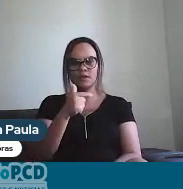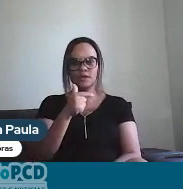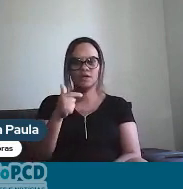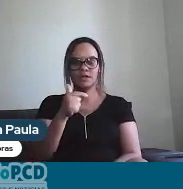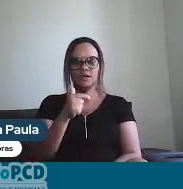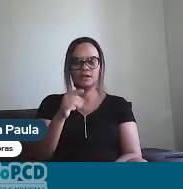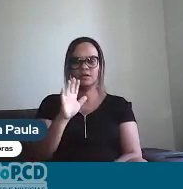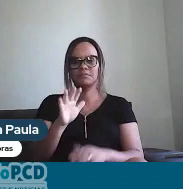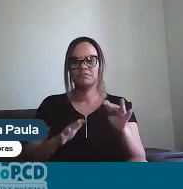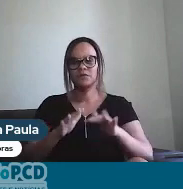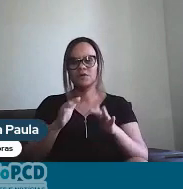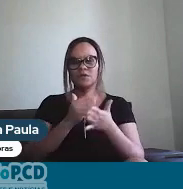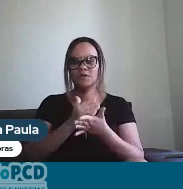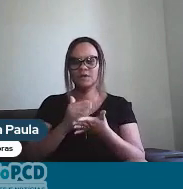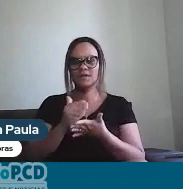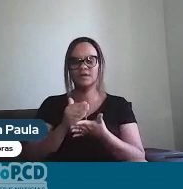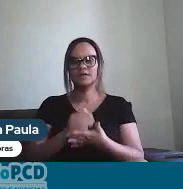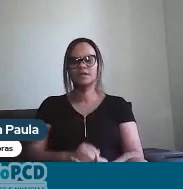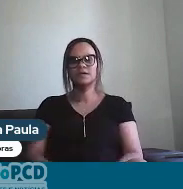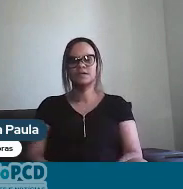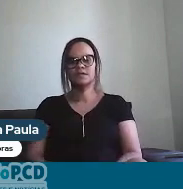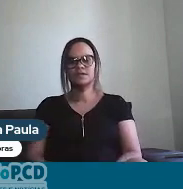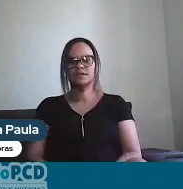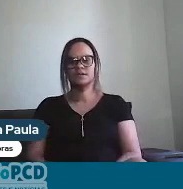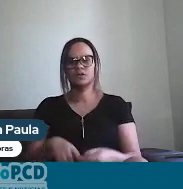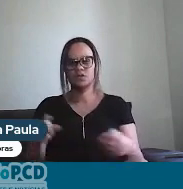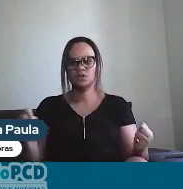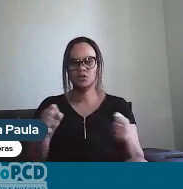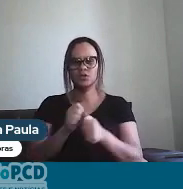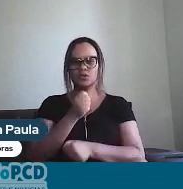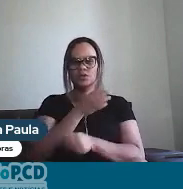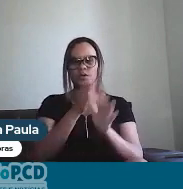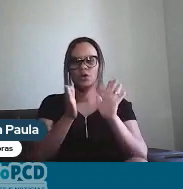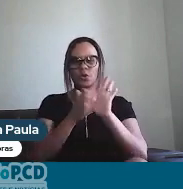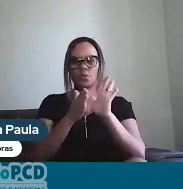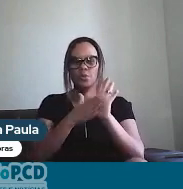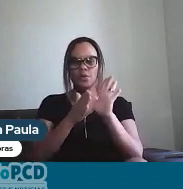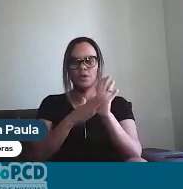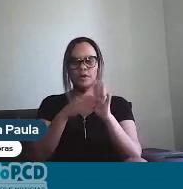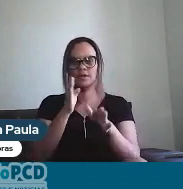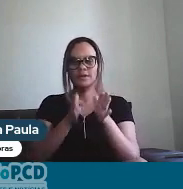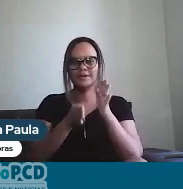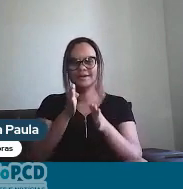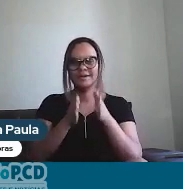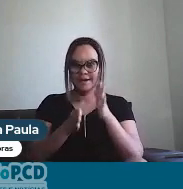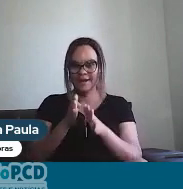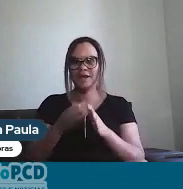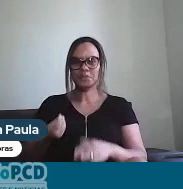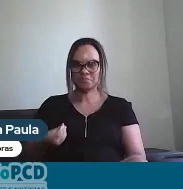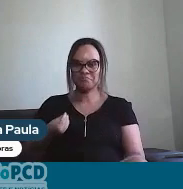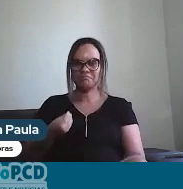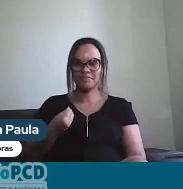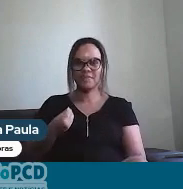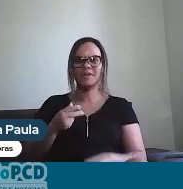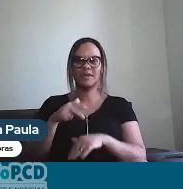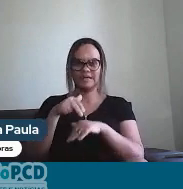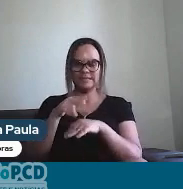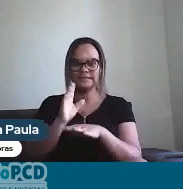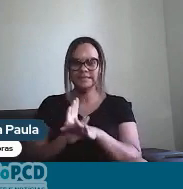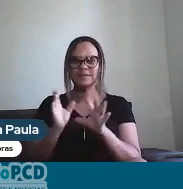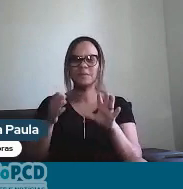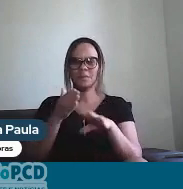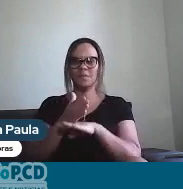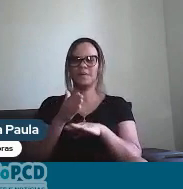2017, mais ou menos, que começou isso, e a gente fez uma nova proposta, e nessas fases todas eu estava presente, menos na do INSS, que foi uma coisa